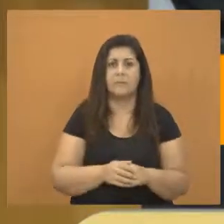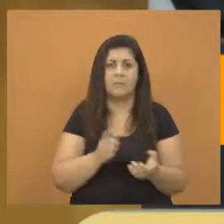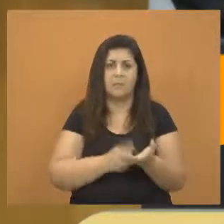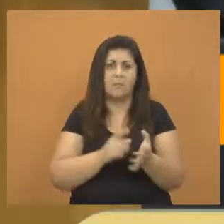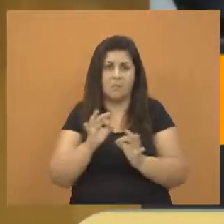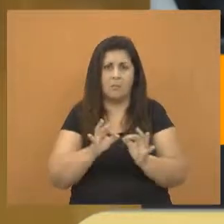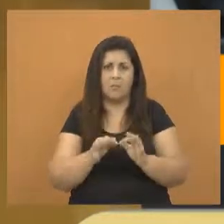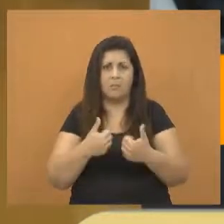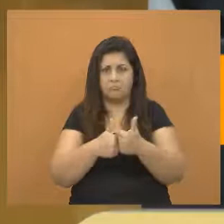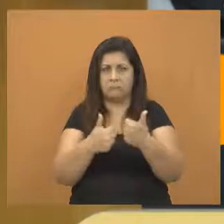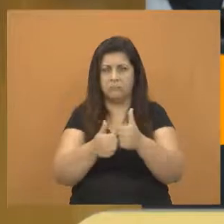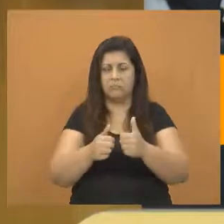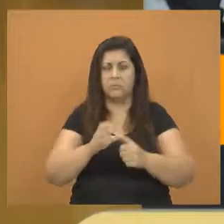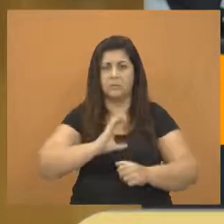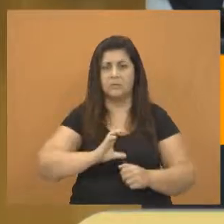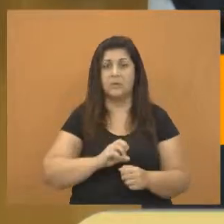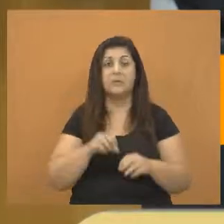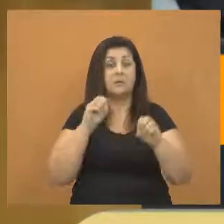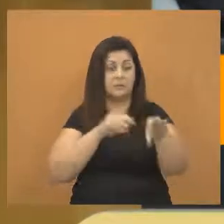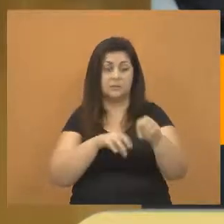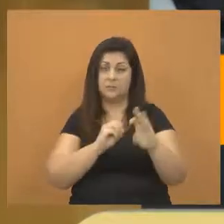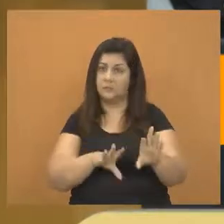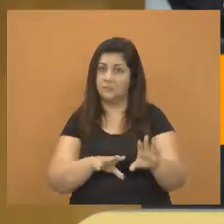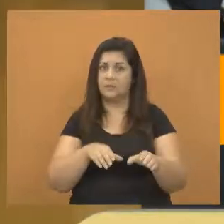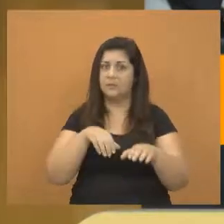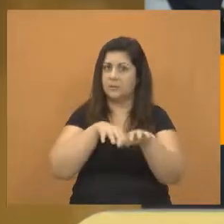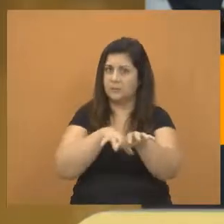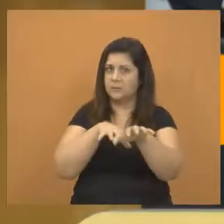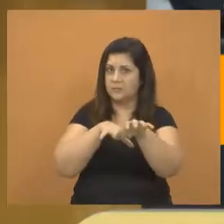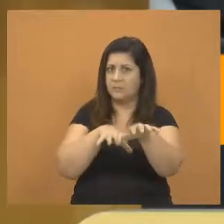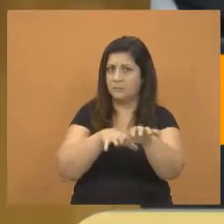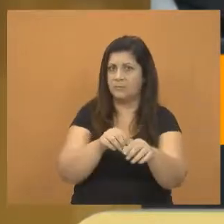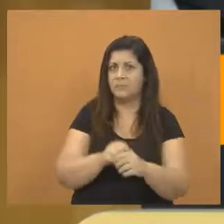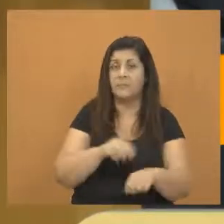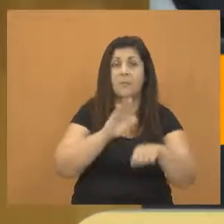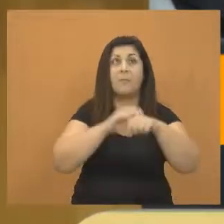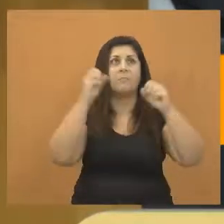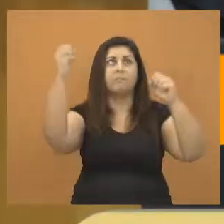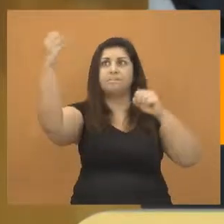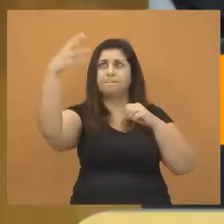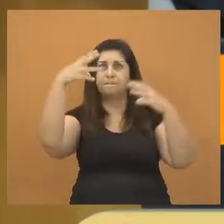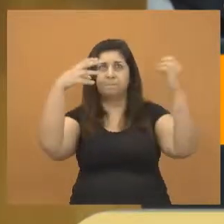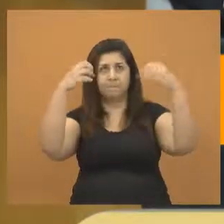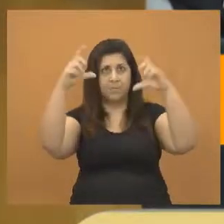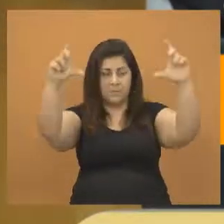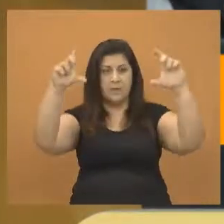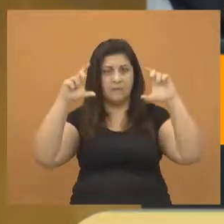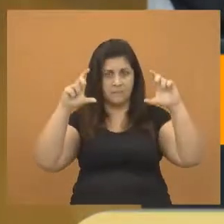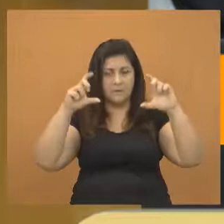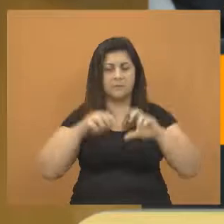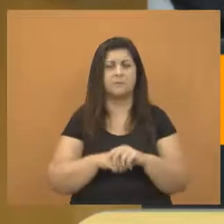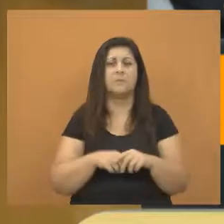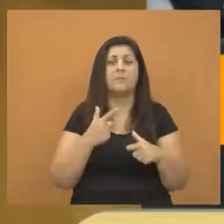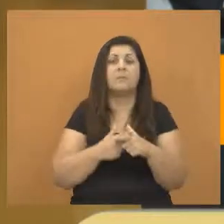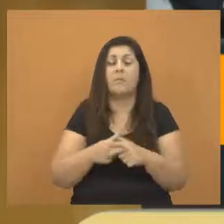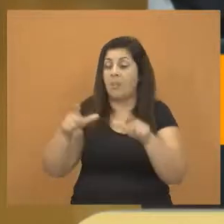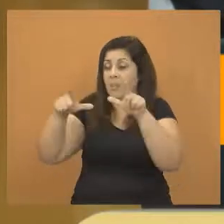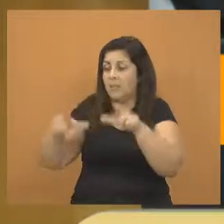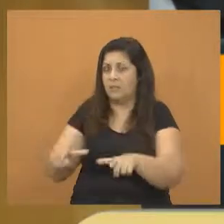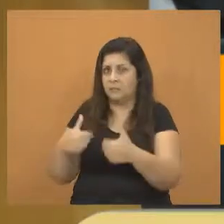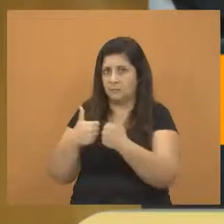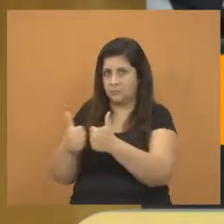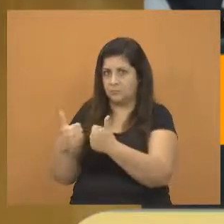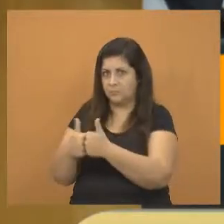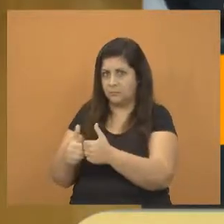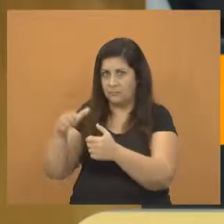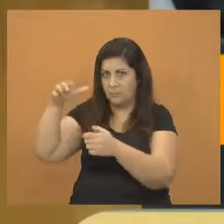urbana, educação no trânsito, ampliação da sinalização do trânsito, abrigos de ônibus,